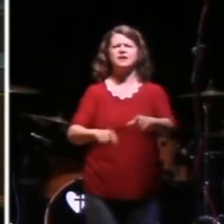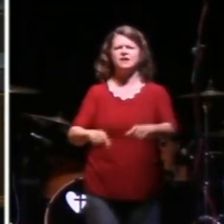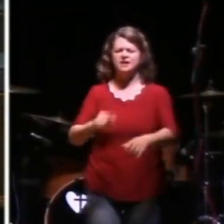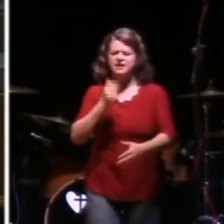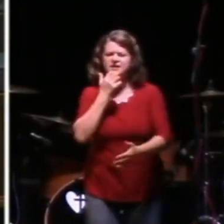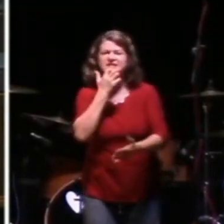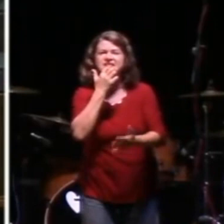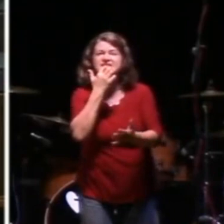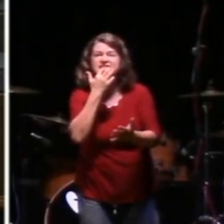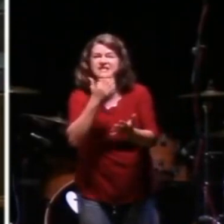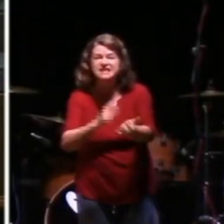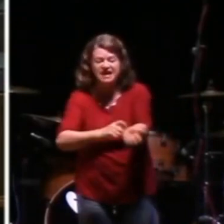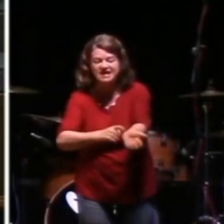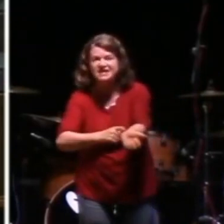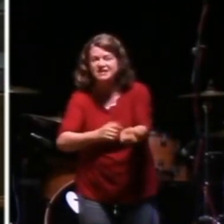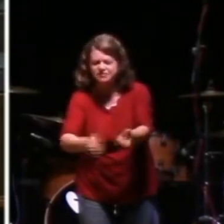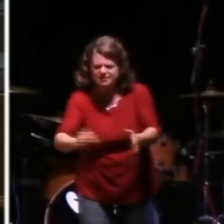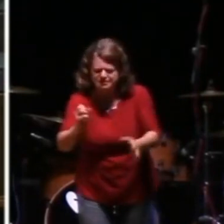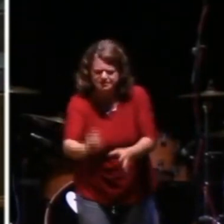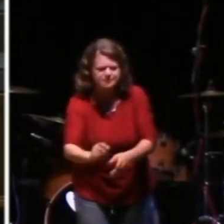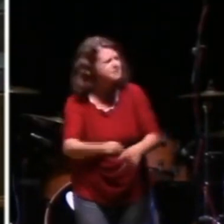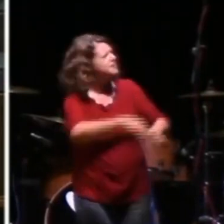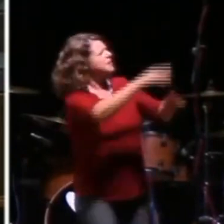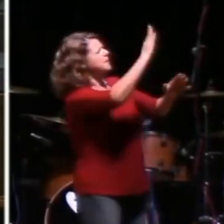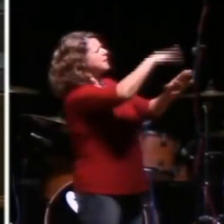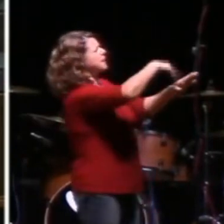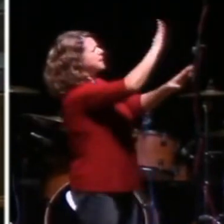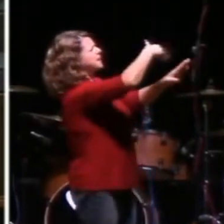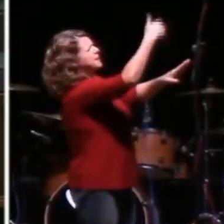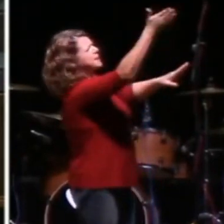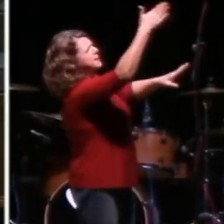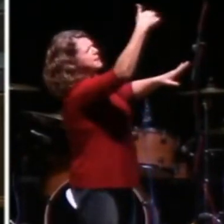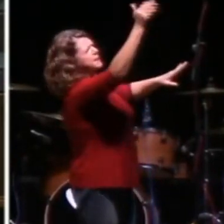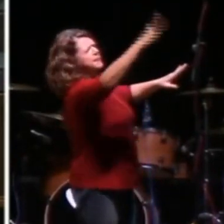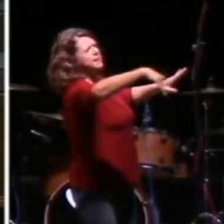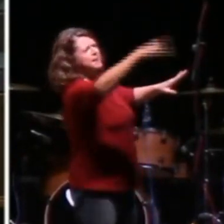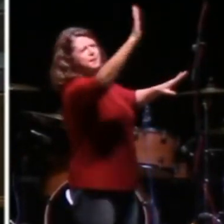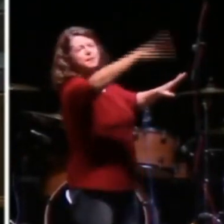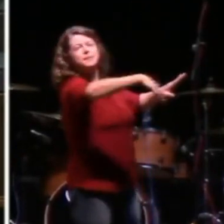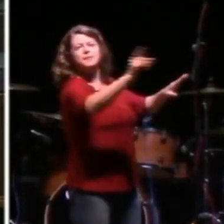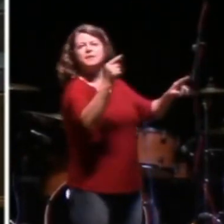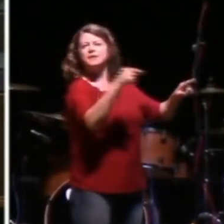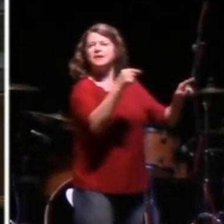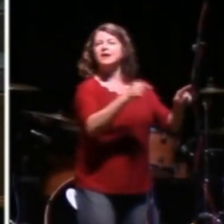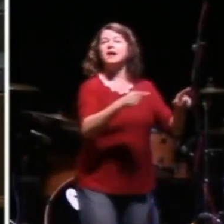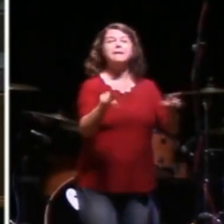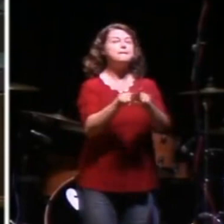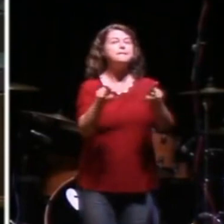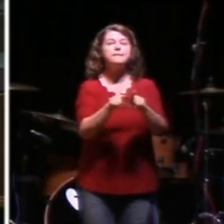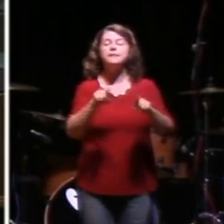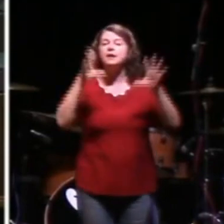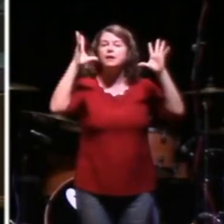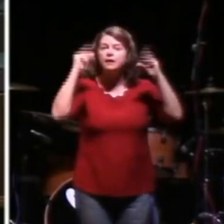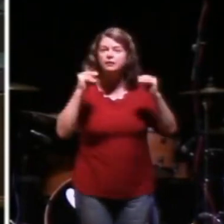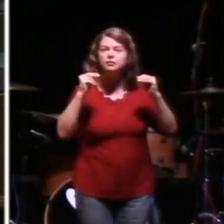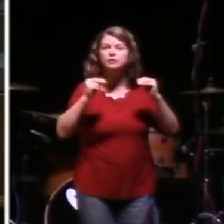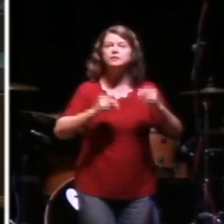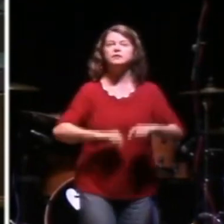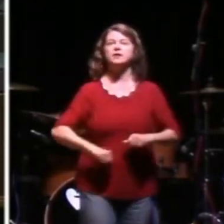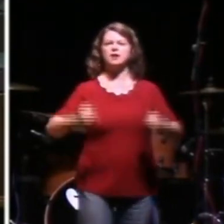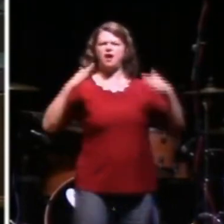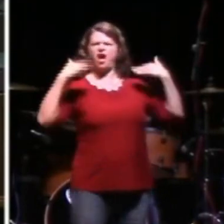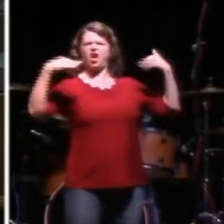laterais e nas vigas superiores das portas das casas nas quais vocês comeram animal naquela mesma noite passarei